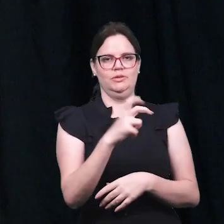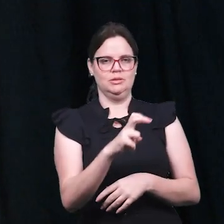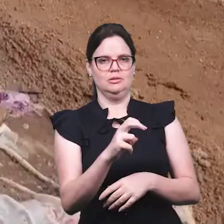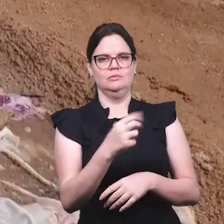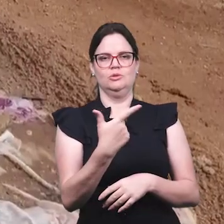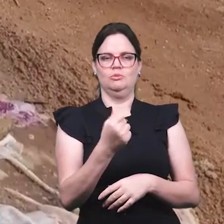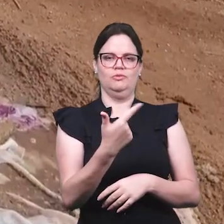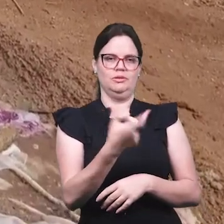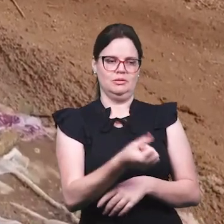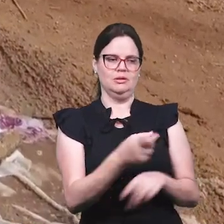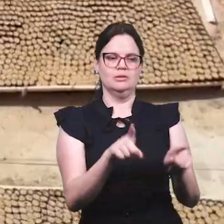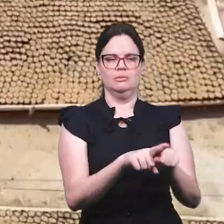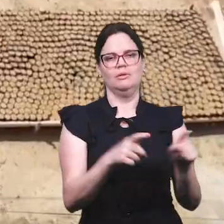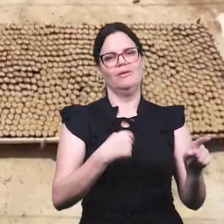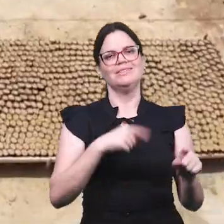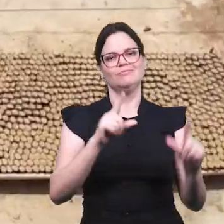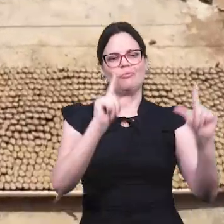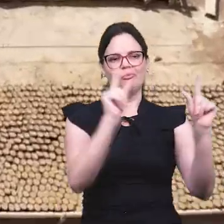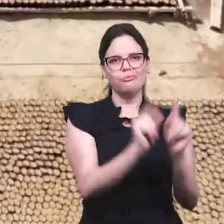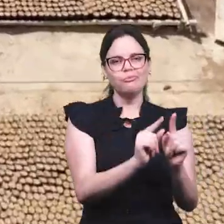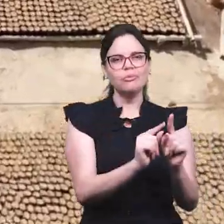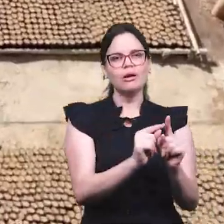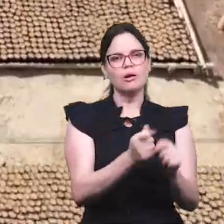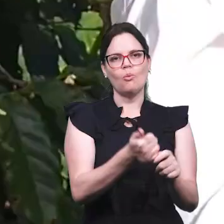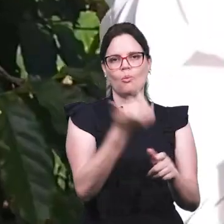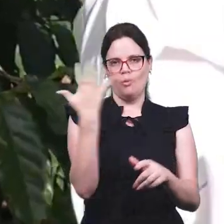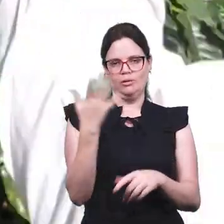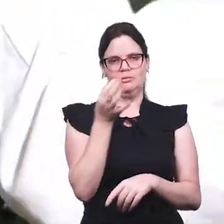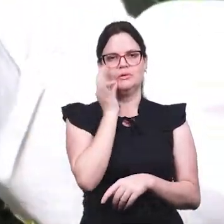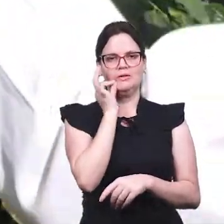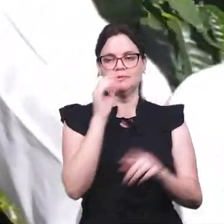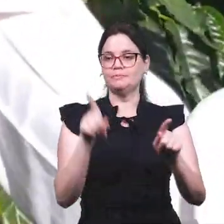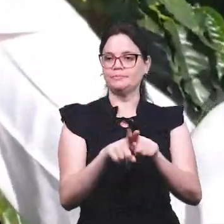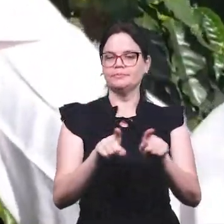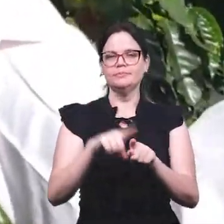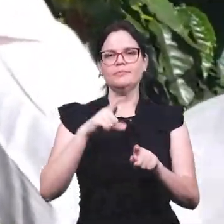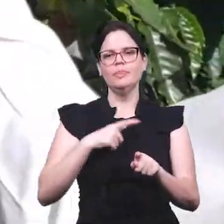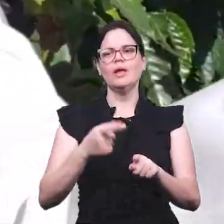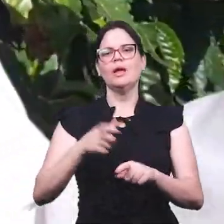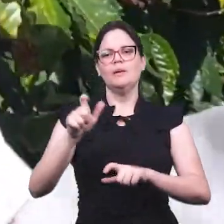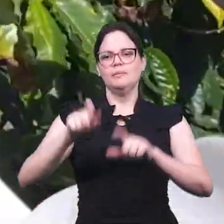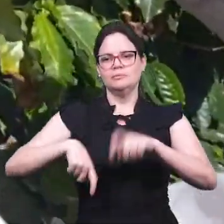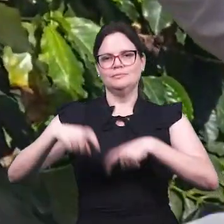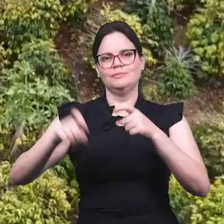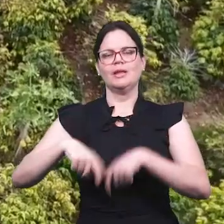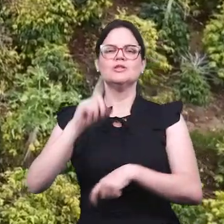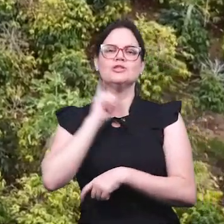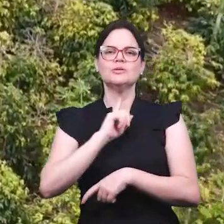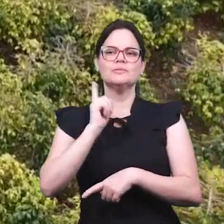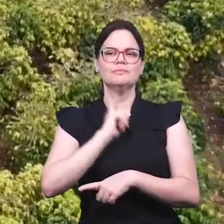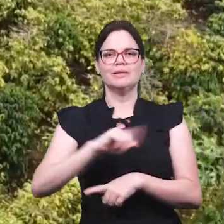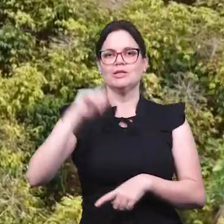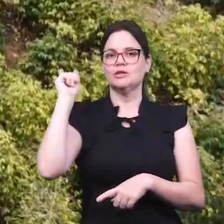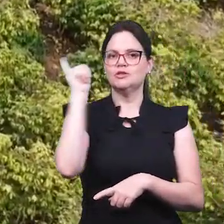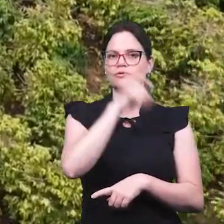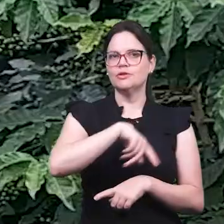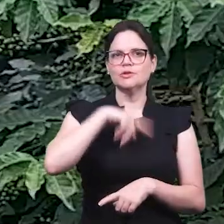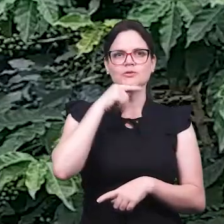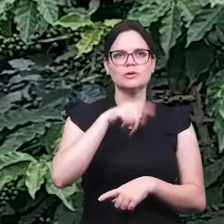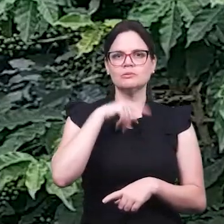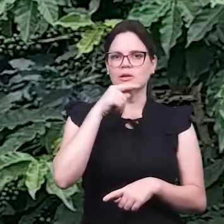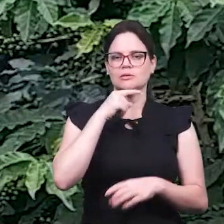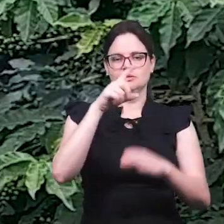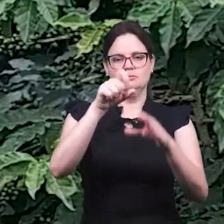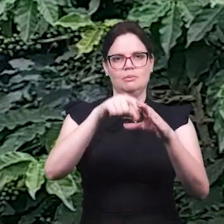26. O produtor Clayton Davis, de Minas Gerais, tem encontrado alternativas para manter a sua produção de arábica.